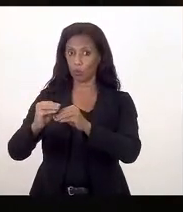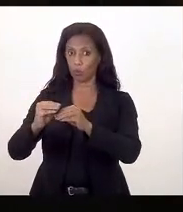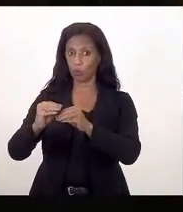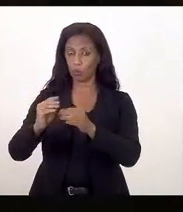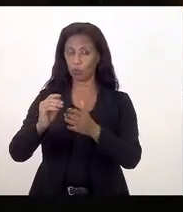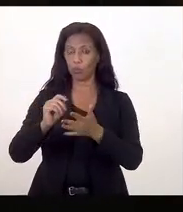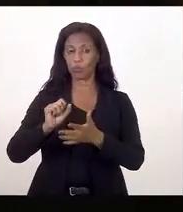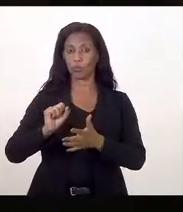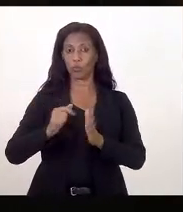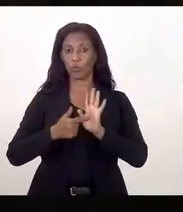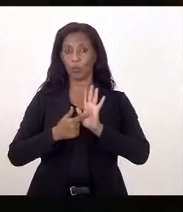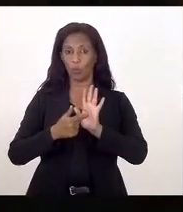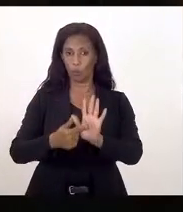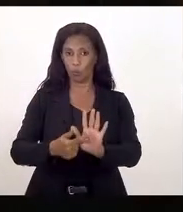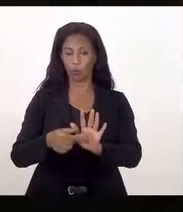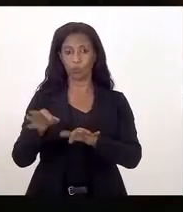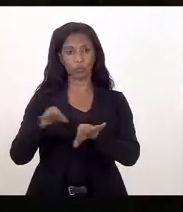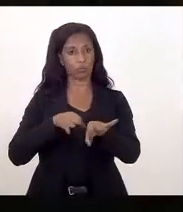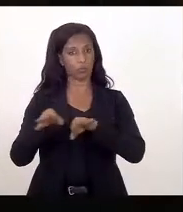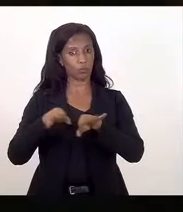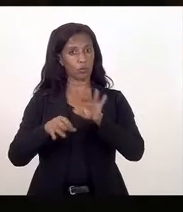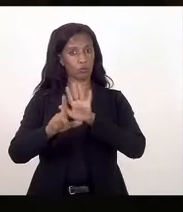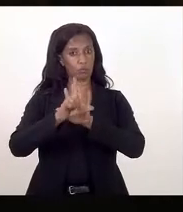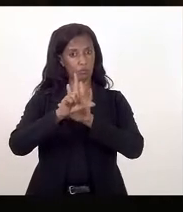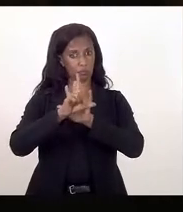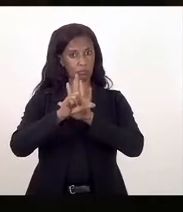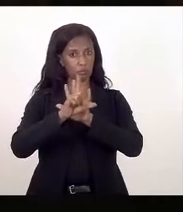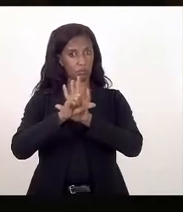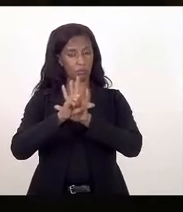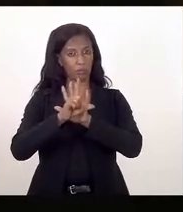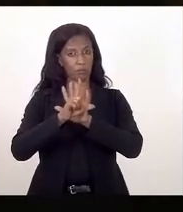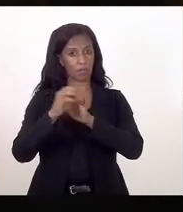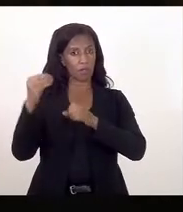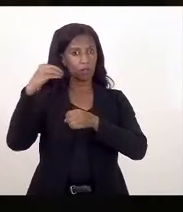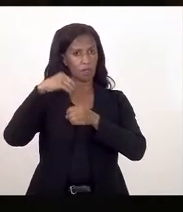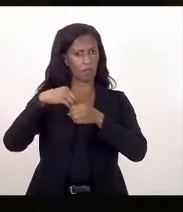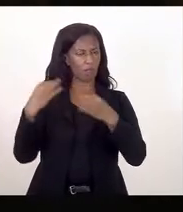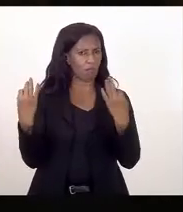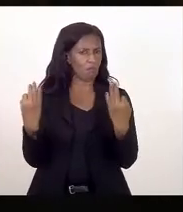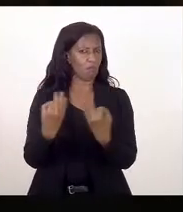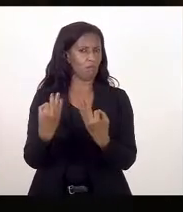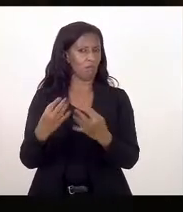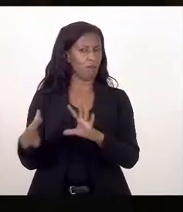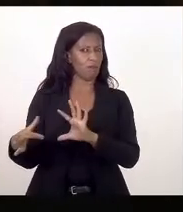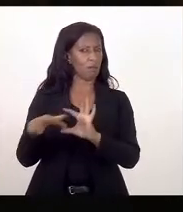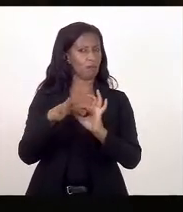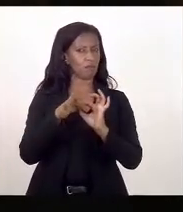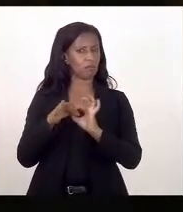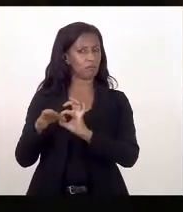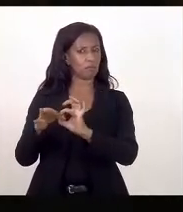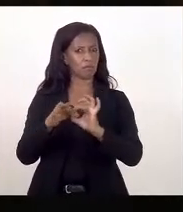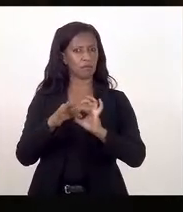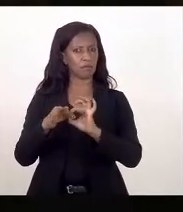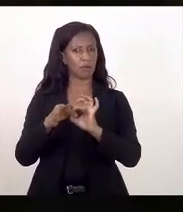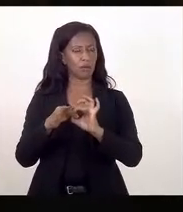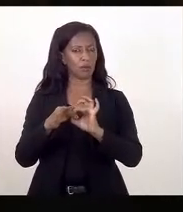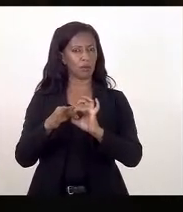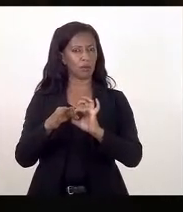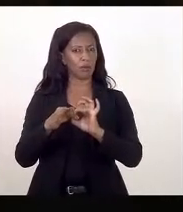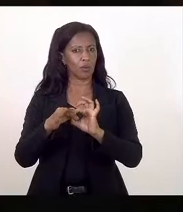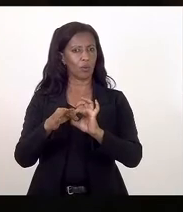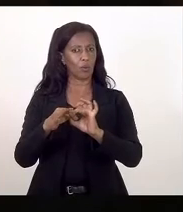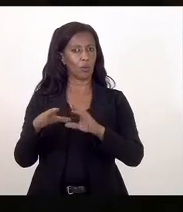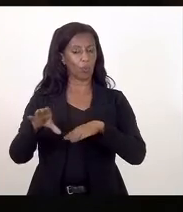demonstra-se que o projeto de lei se encontra em perfeita harmonia com os princípios